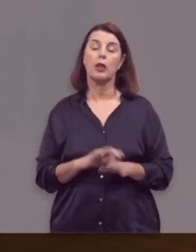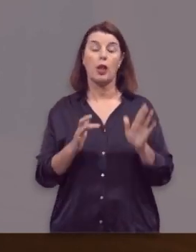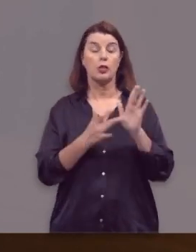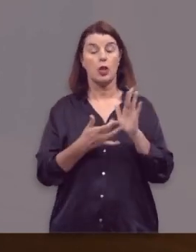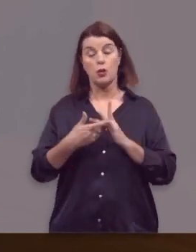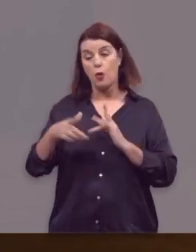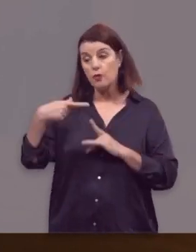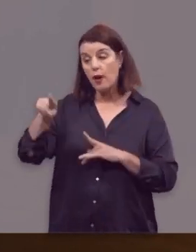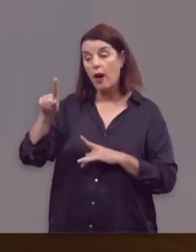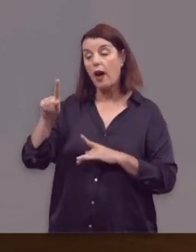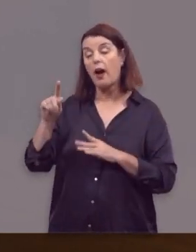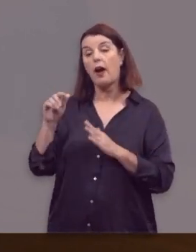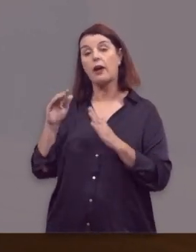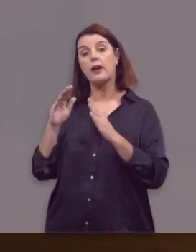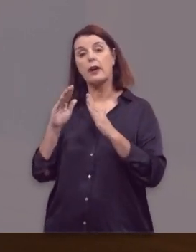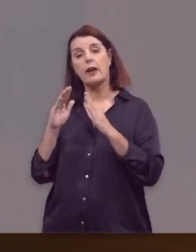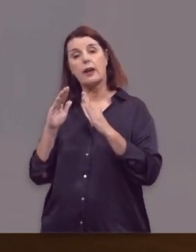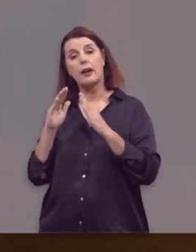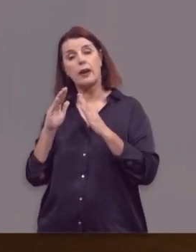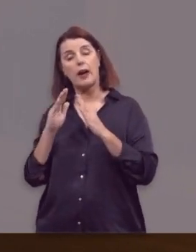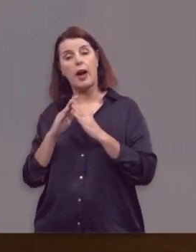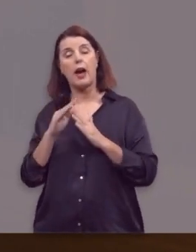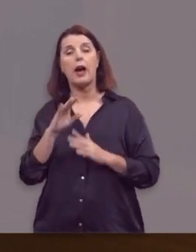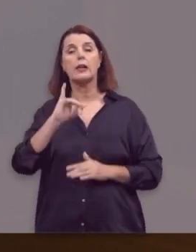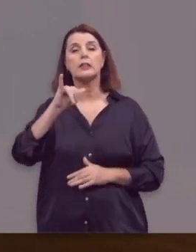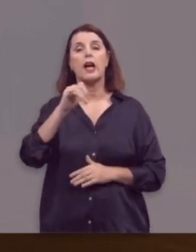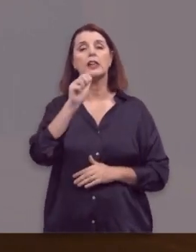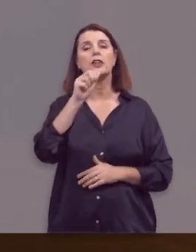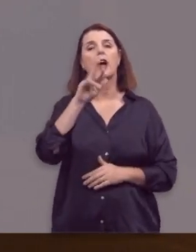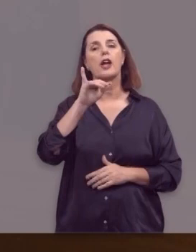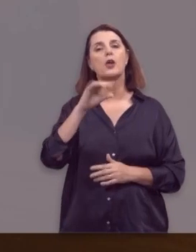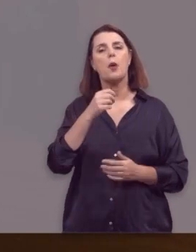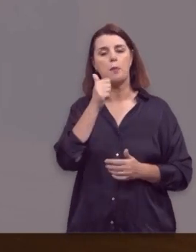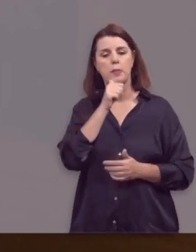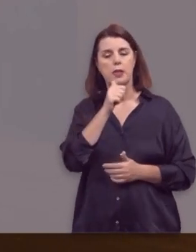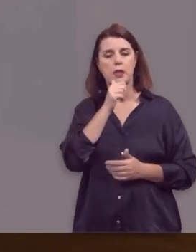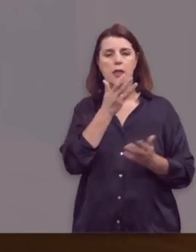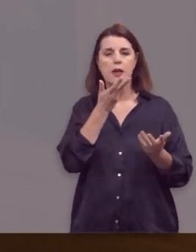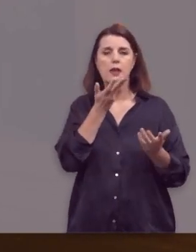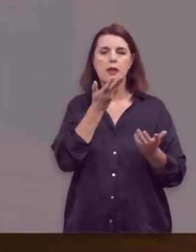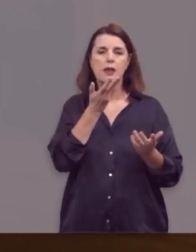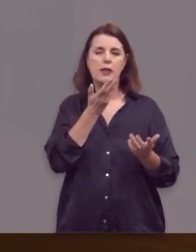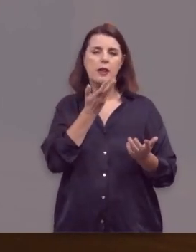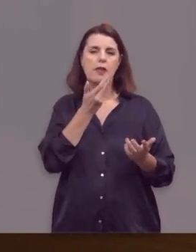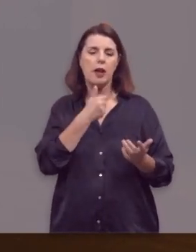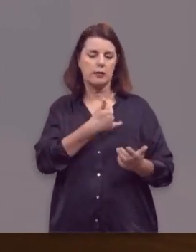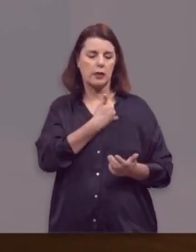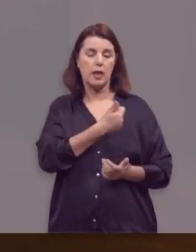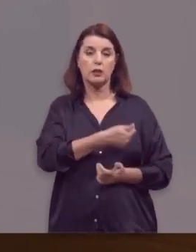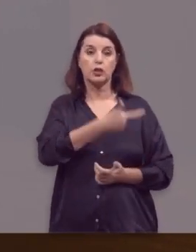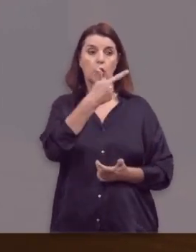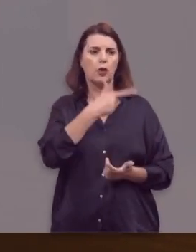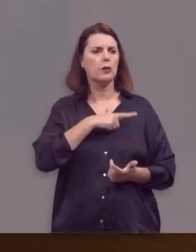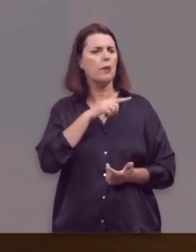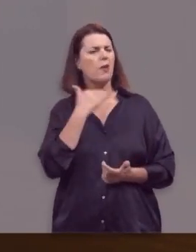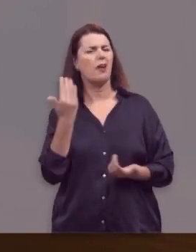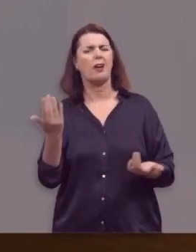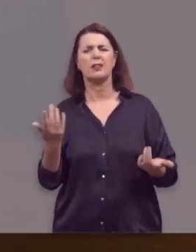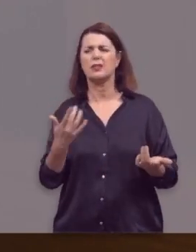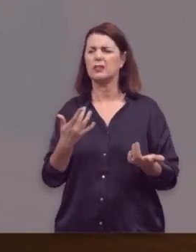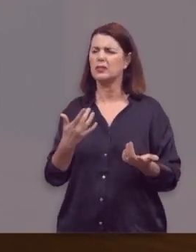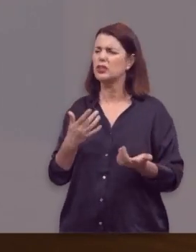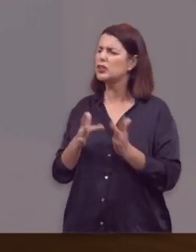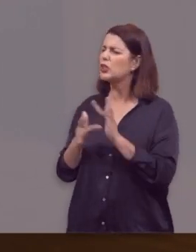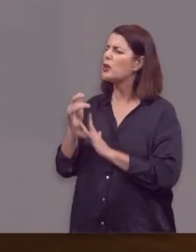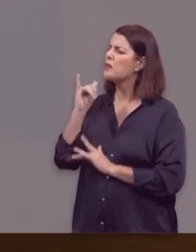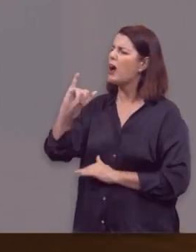Jesus vai para a casa do Jairo e a sua filha de 12 anos está morta. E Jesus diz para Jairo: ô Jairo, não tenha medo